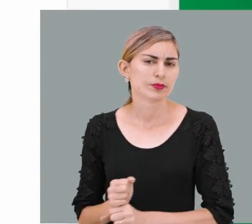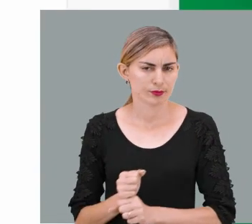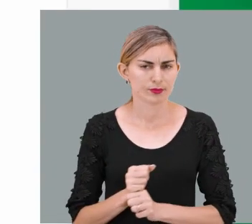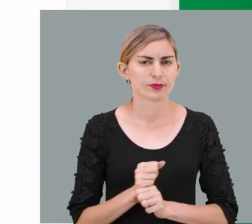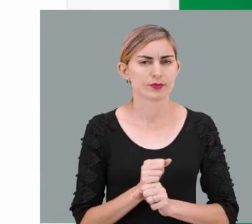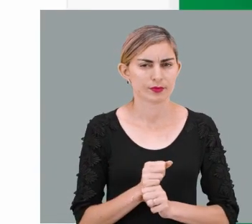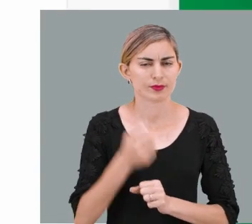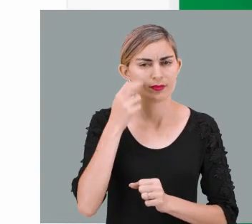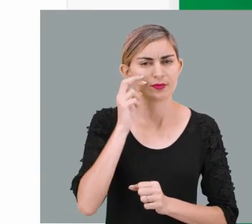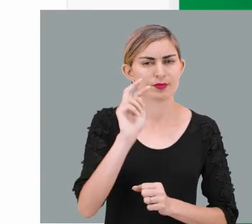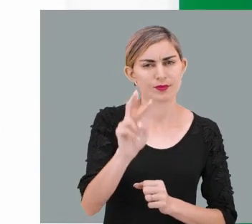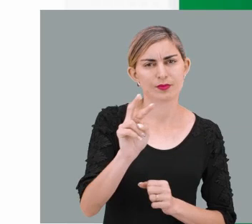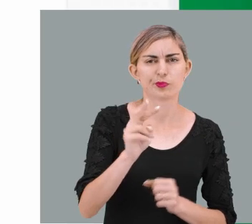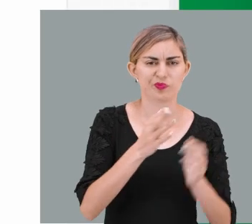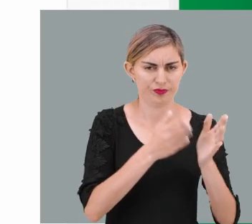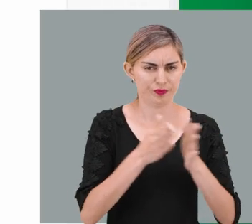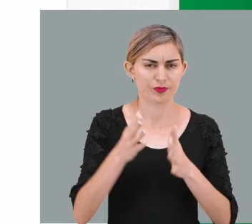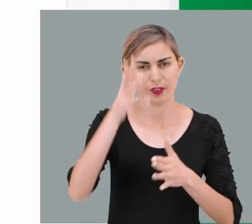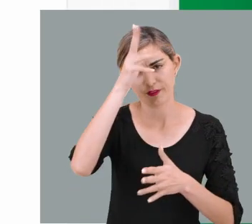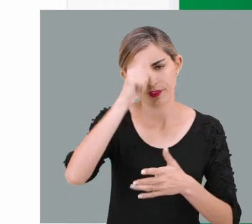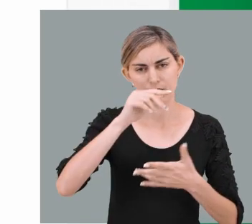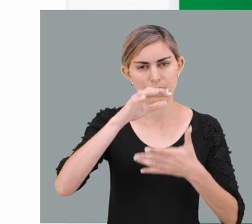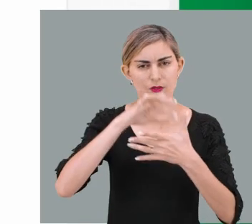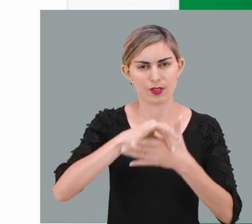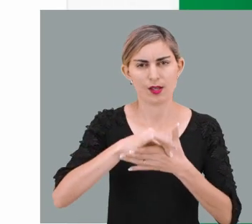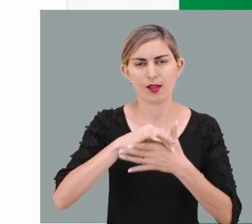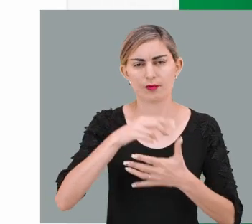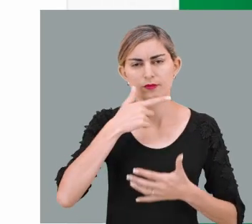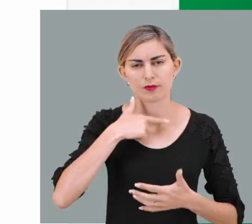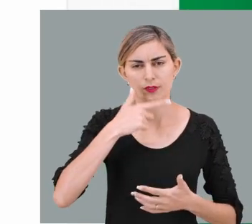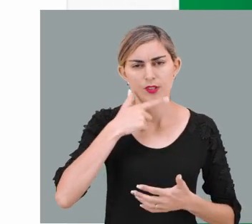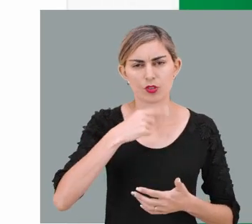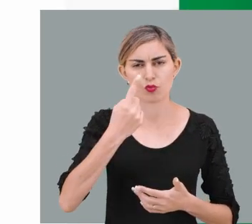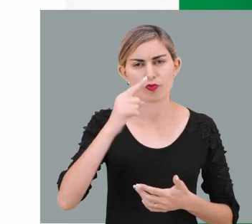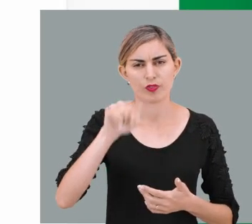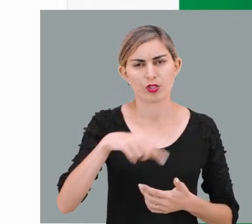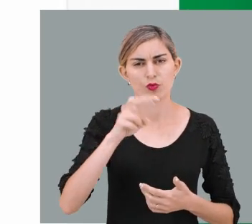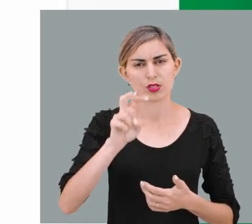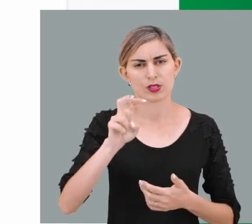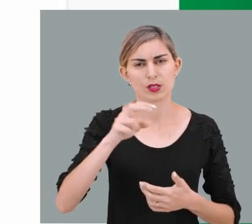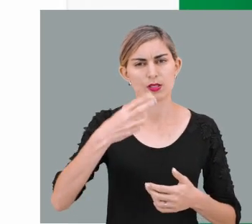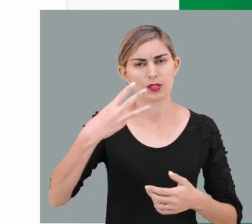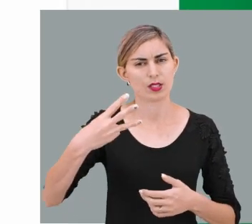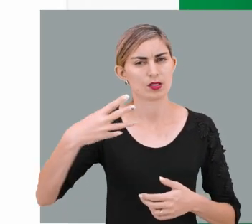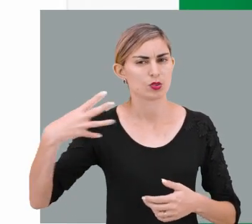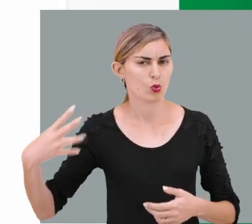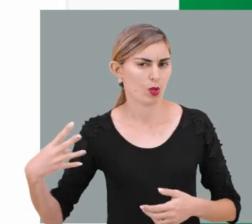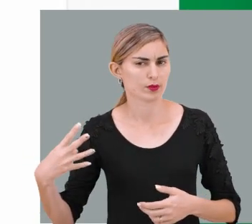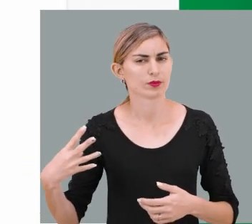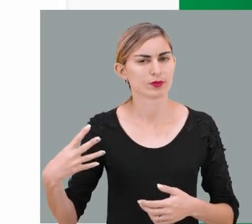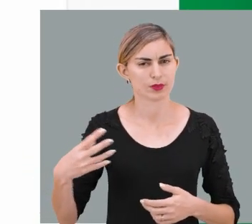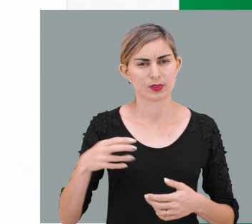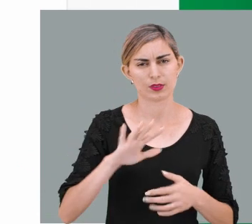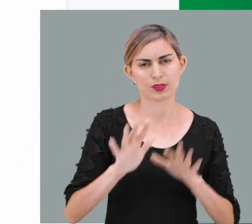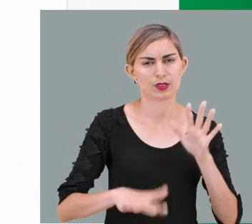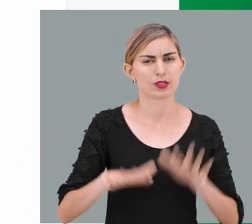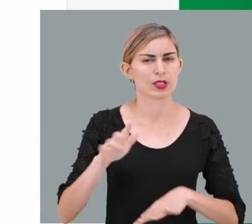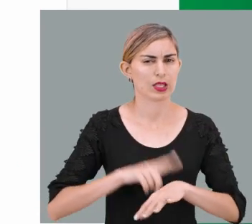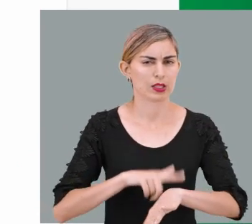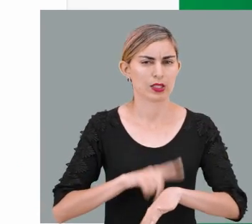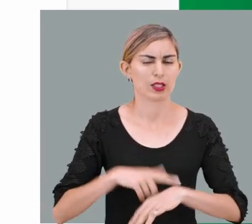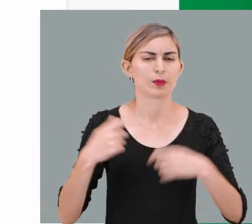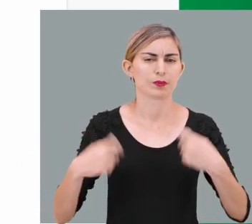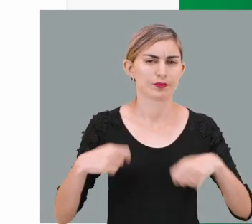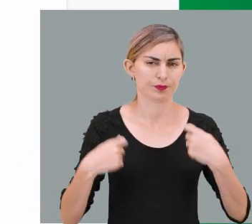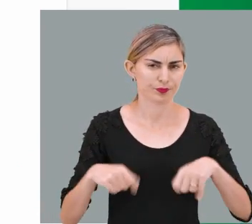ser, considerando a ordem frango, carne e queijo, 1,5 para 3 para 4. Sendo assim, o